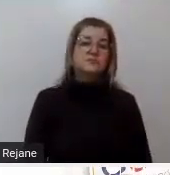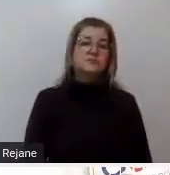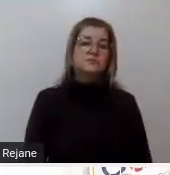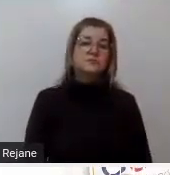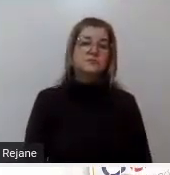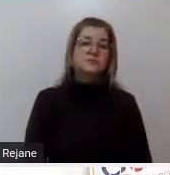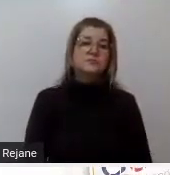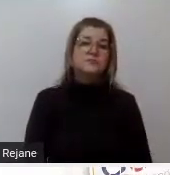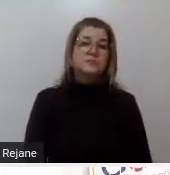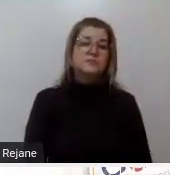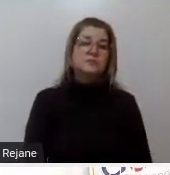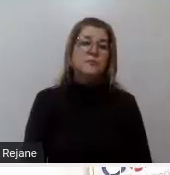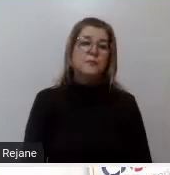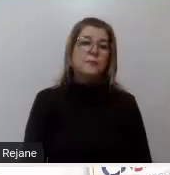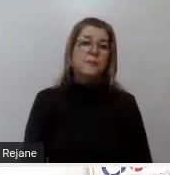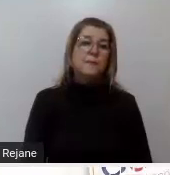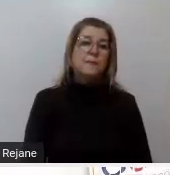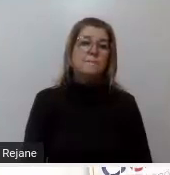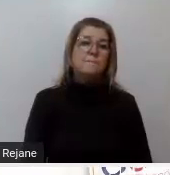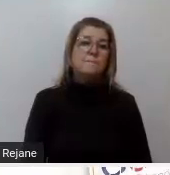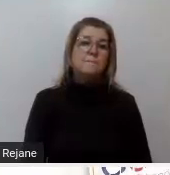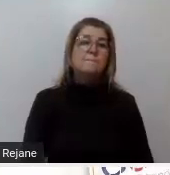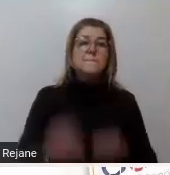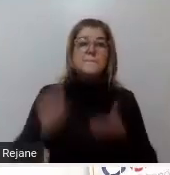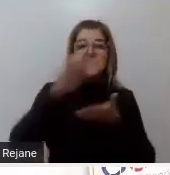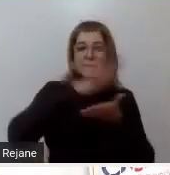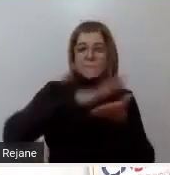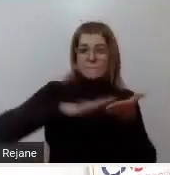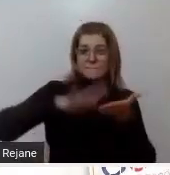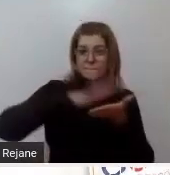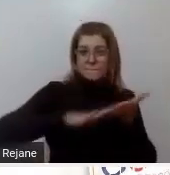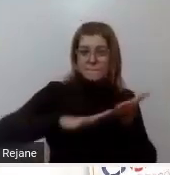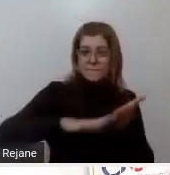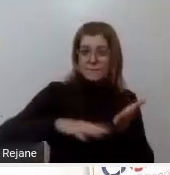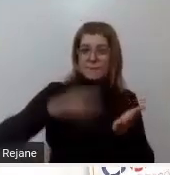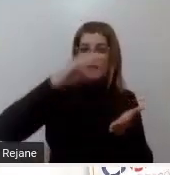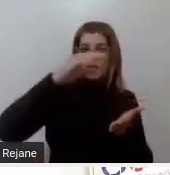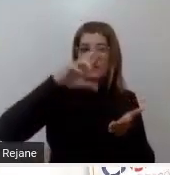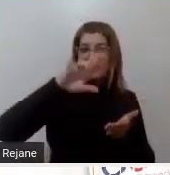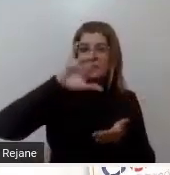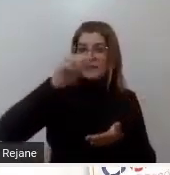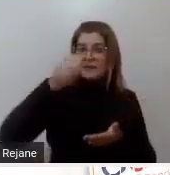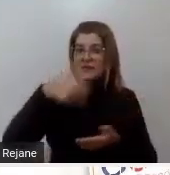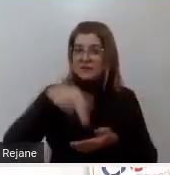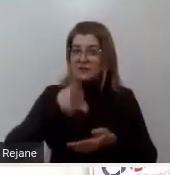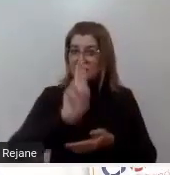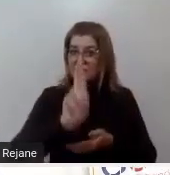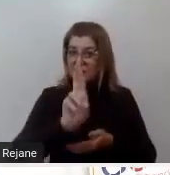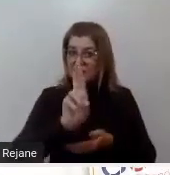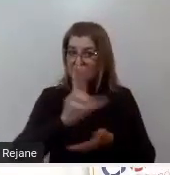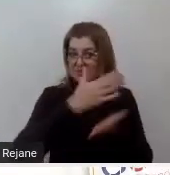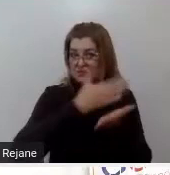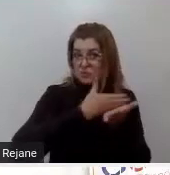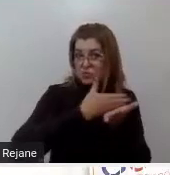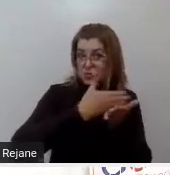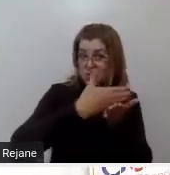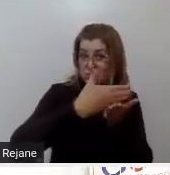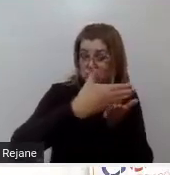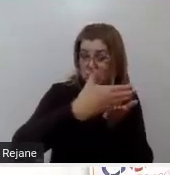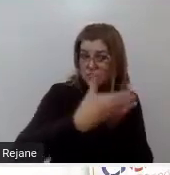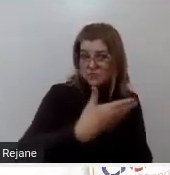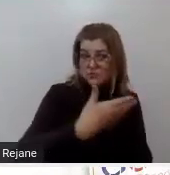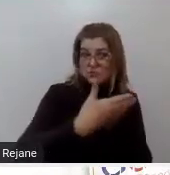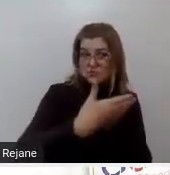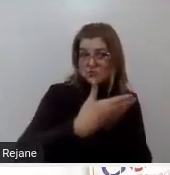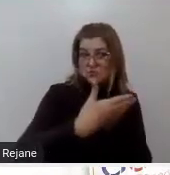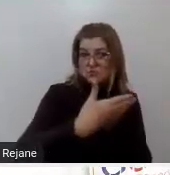Pessoal, aqui na parte de atividades eu tenho o botão criar, e esse botão é o ponto inicial, é o pontapé inicial